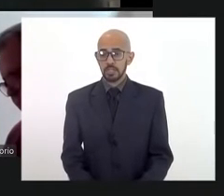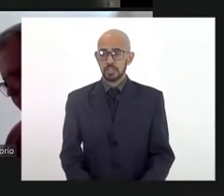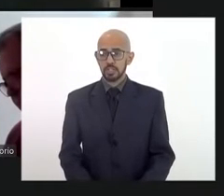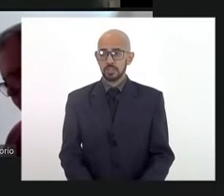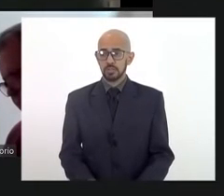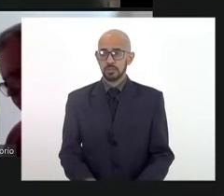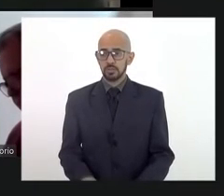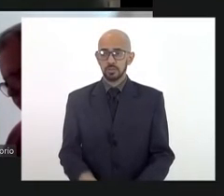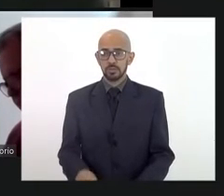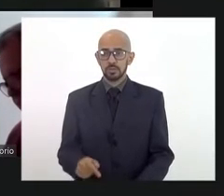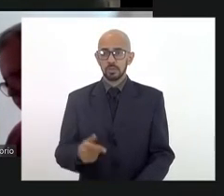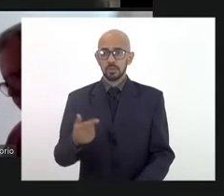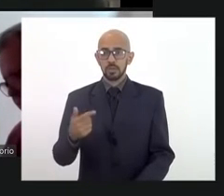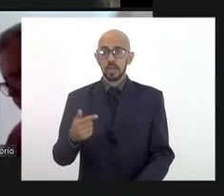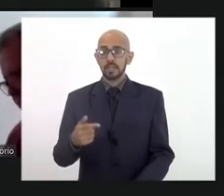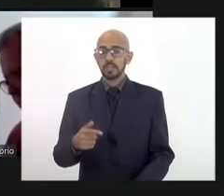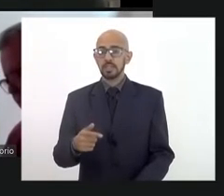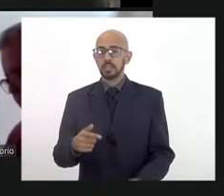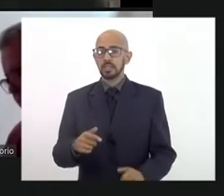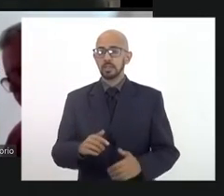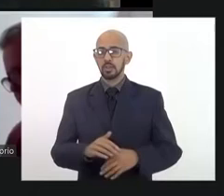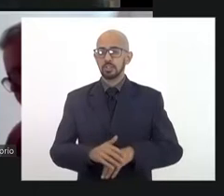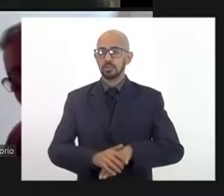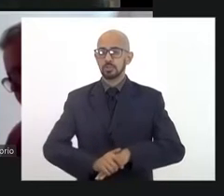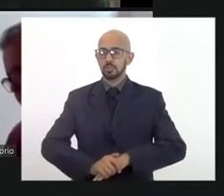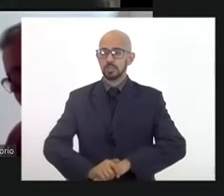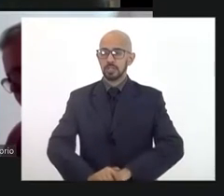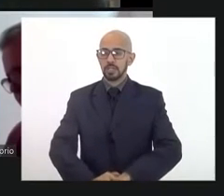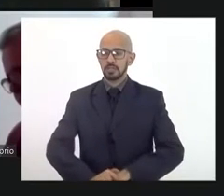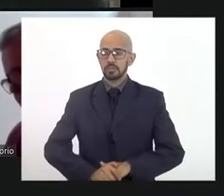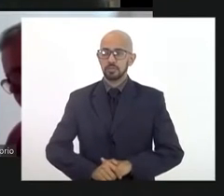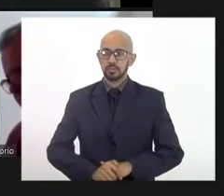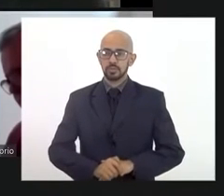Está mudo, tem que apertar o microfone. Sérgio.